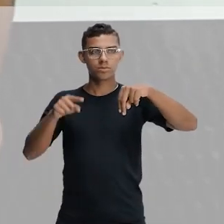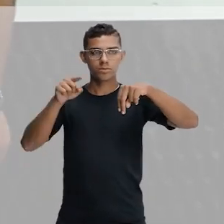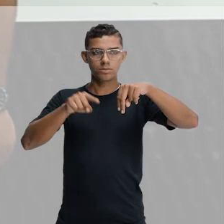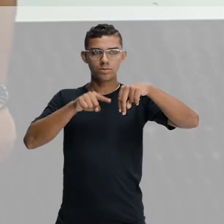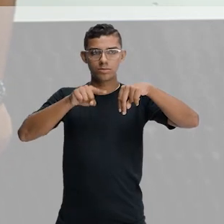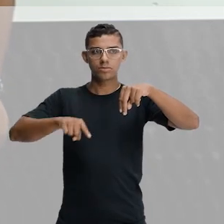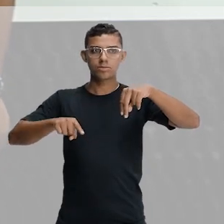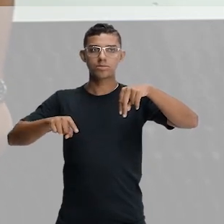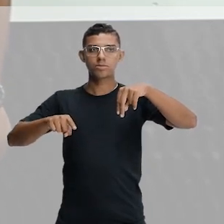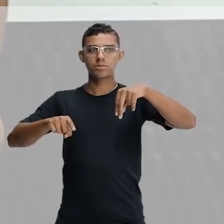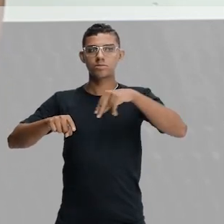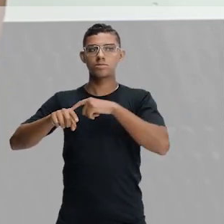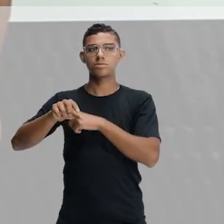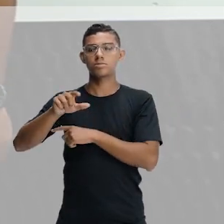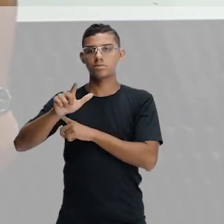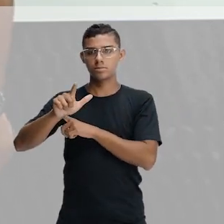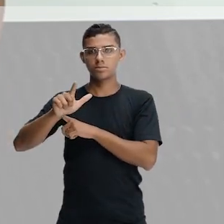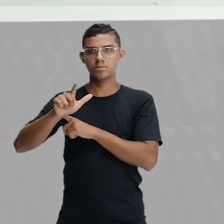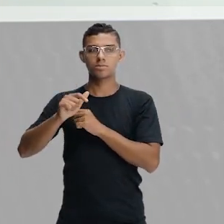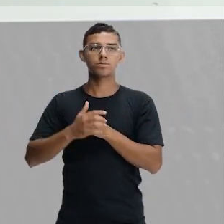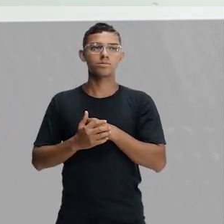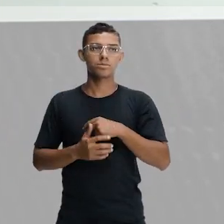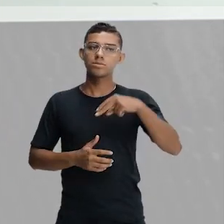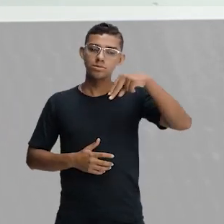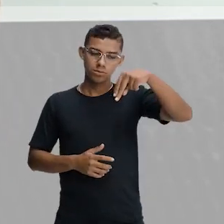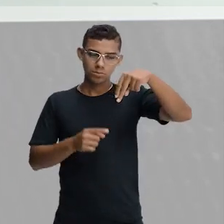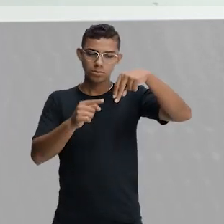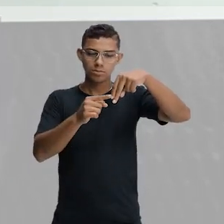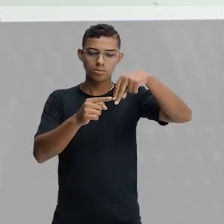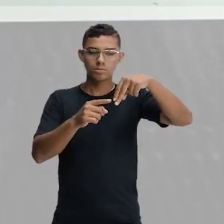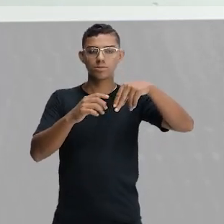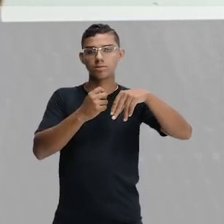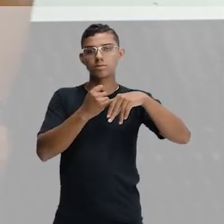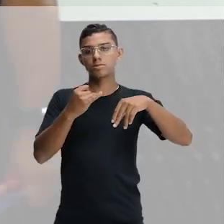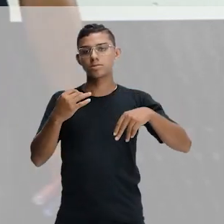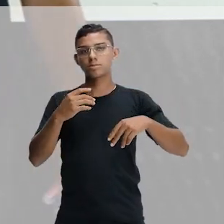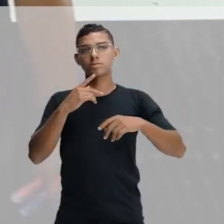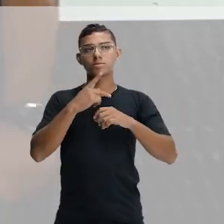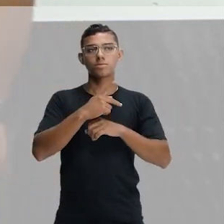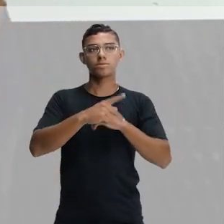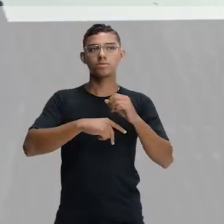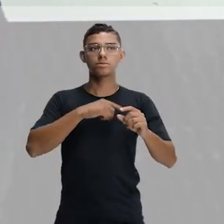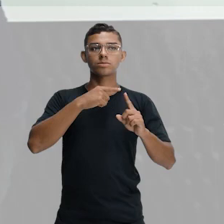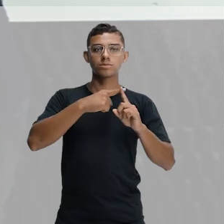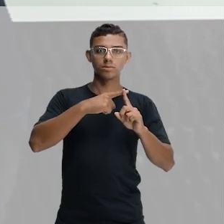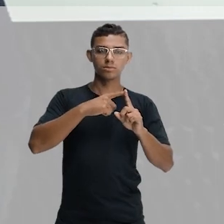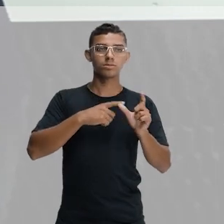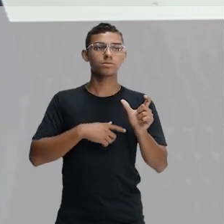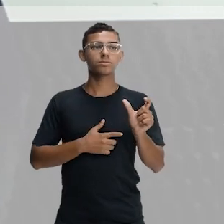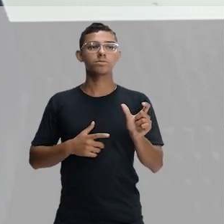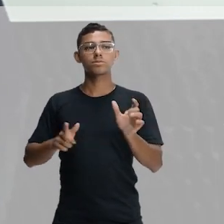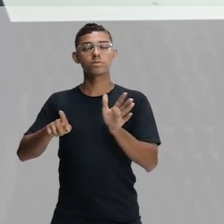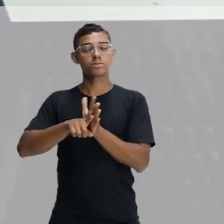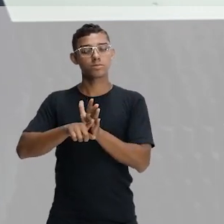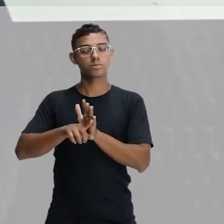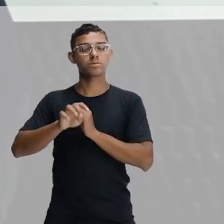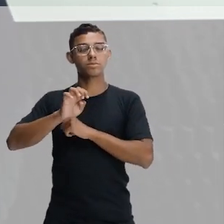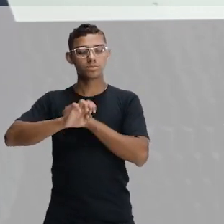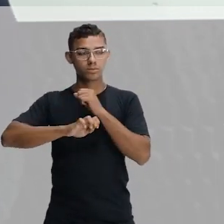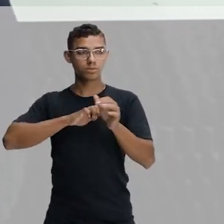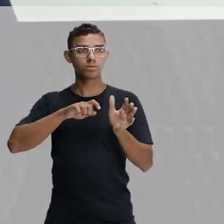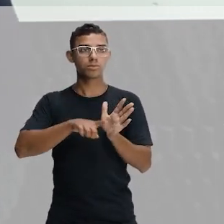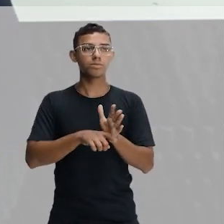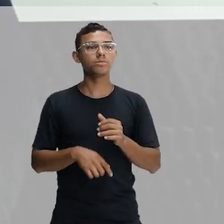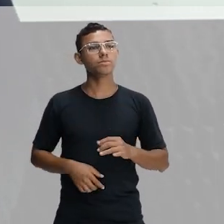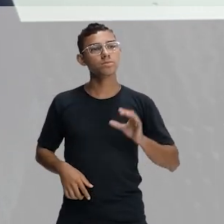número de prótons menos o número de elétrons. Se são iguais, esse N vai ser igual a zero. Se ele vai ser zero, ó,